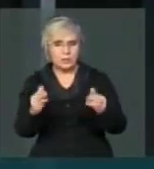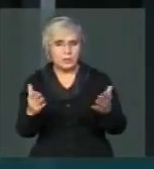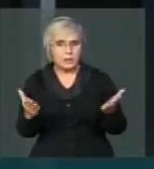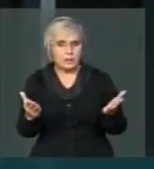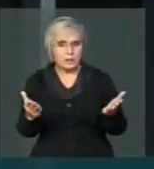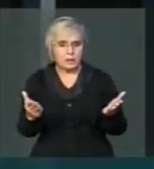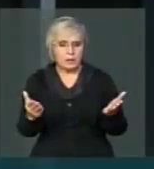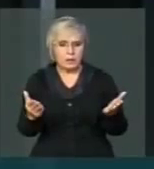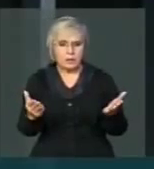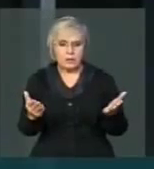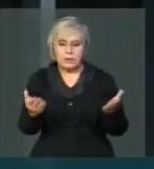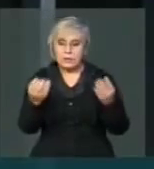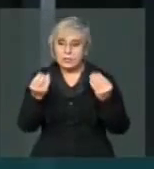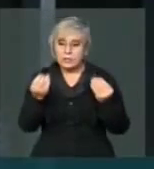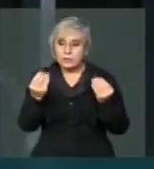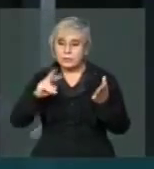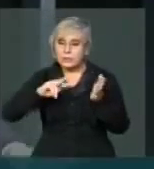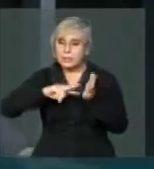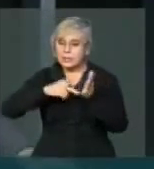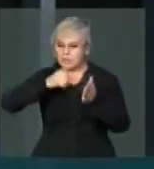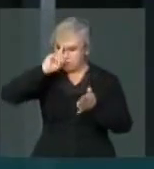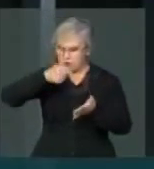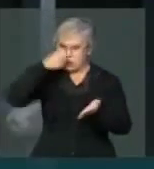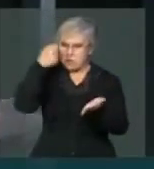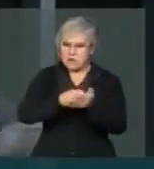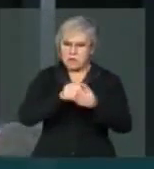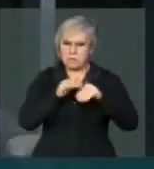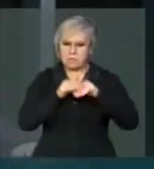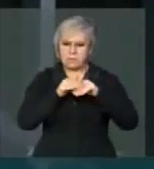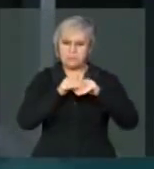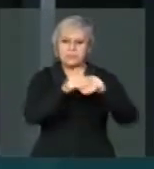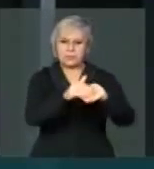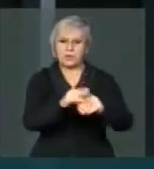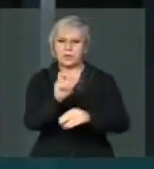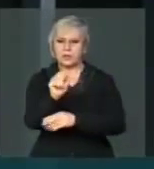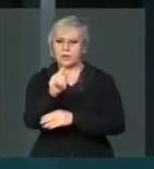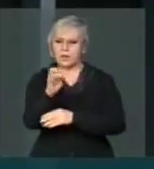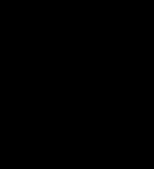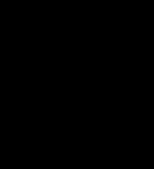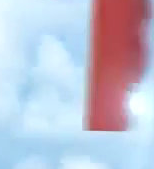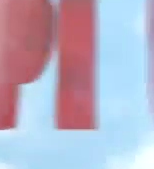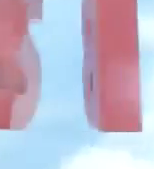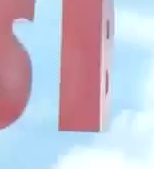seletivo, autoritário e de perseguição a agentes políticos.